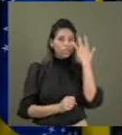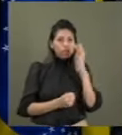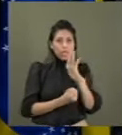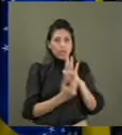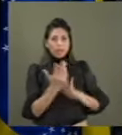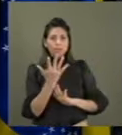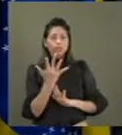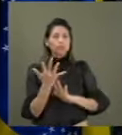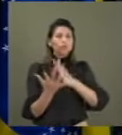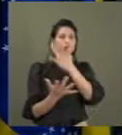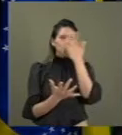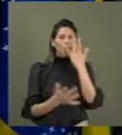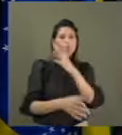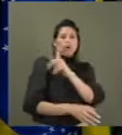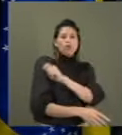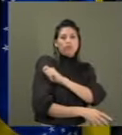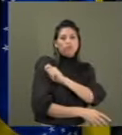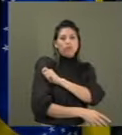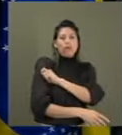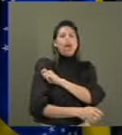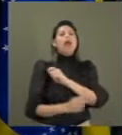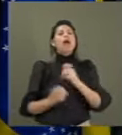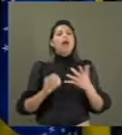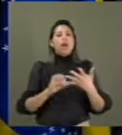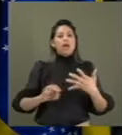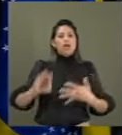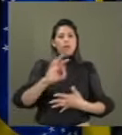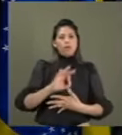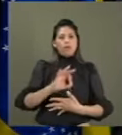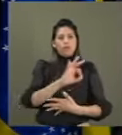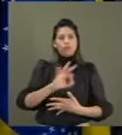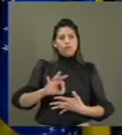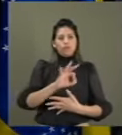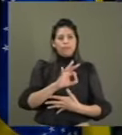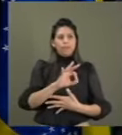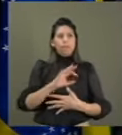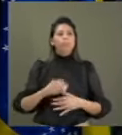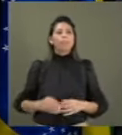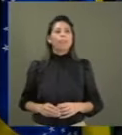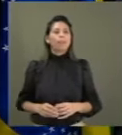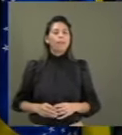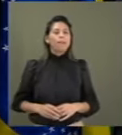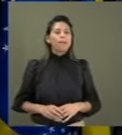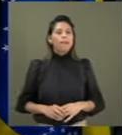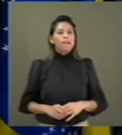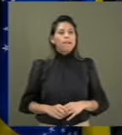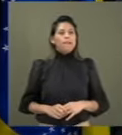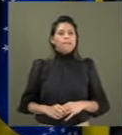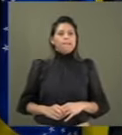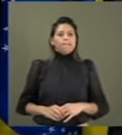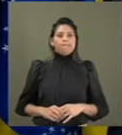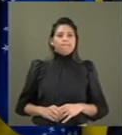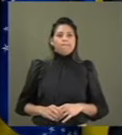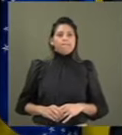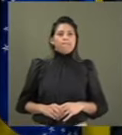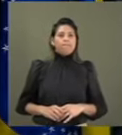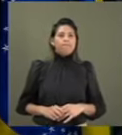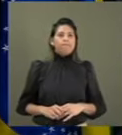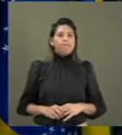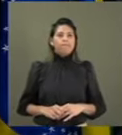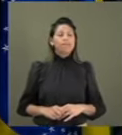Presidente Chico Rodrigues, a questão da inclusão daqueles que historicamente